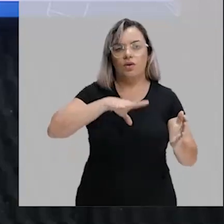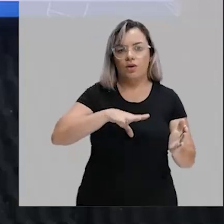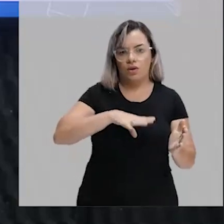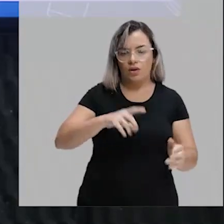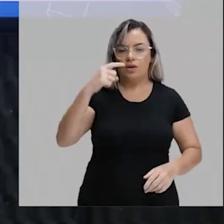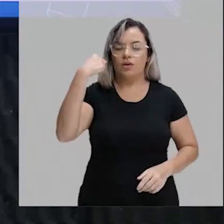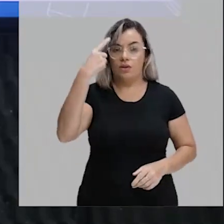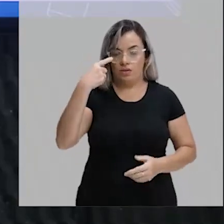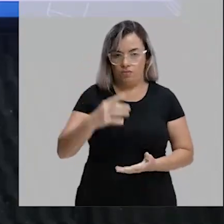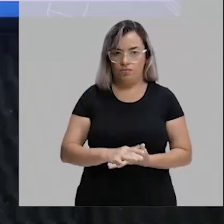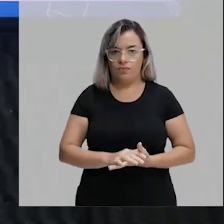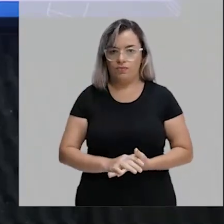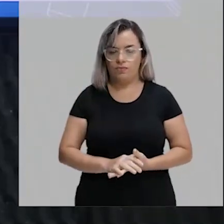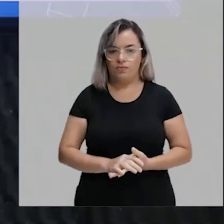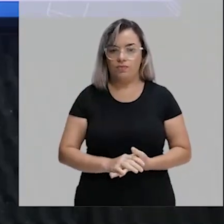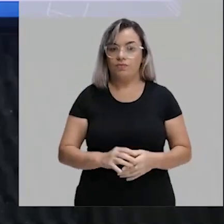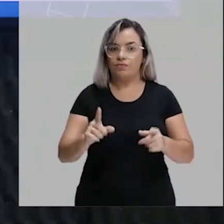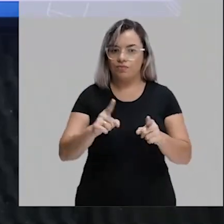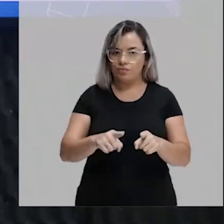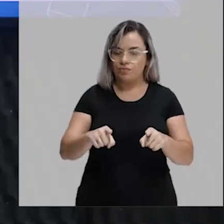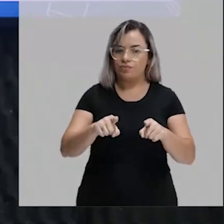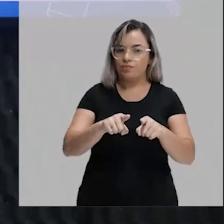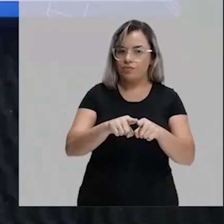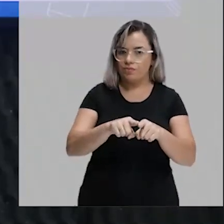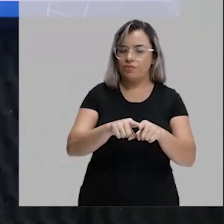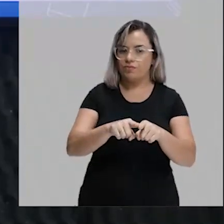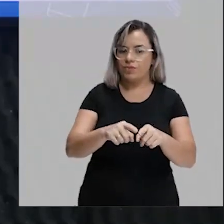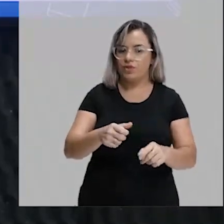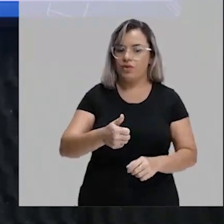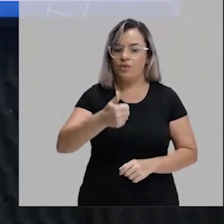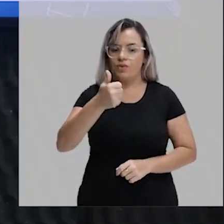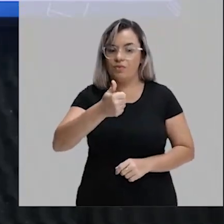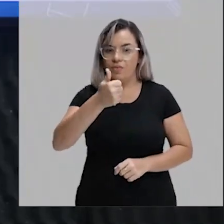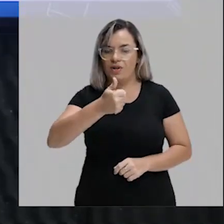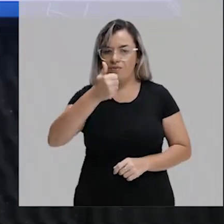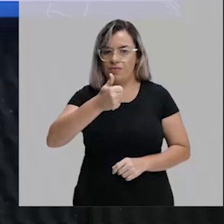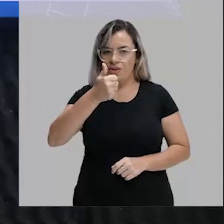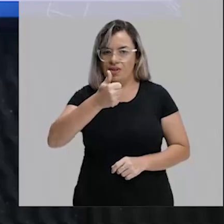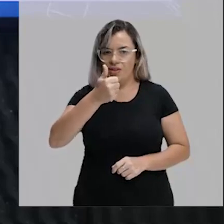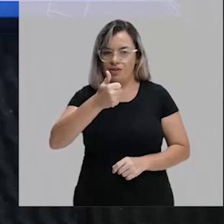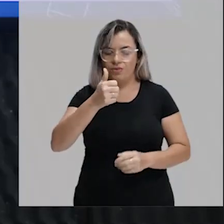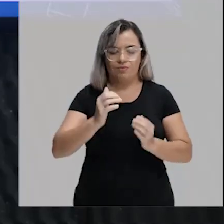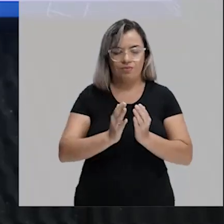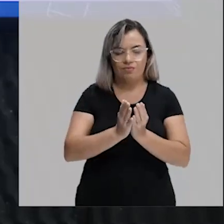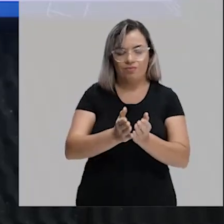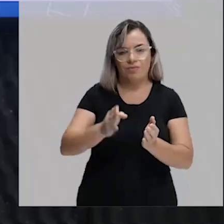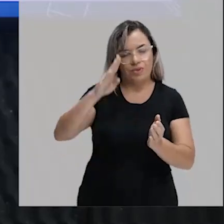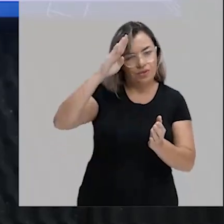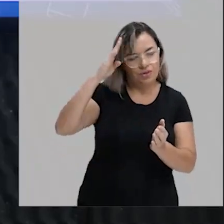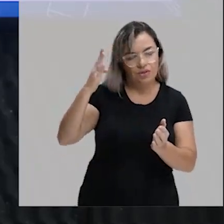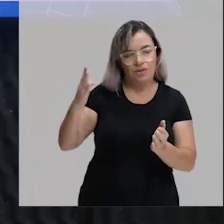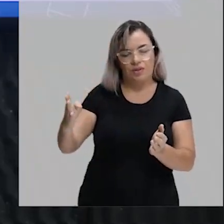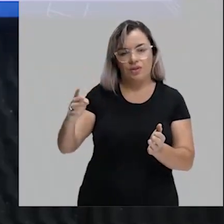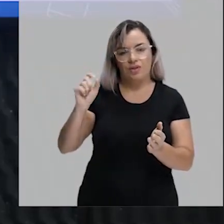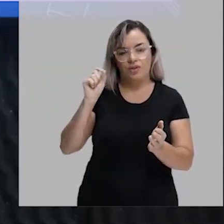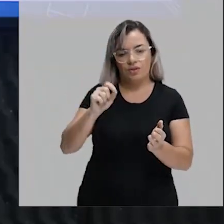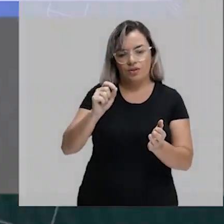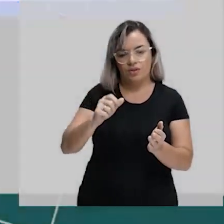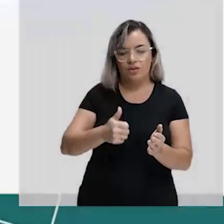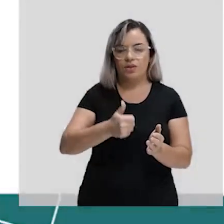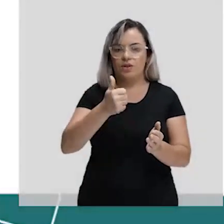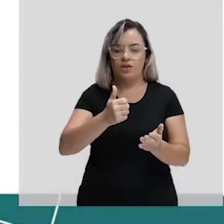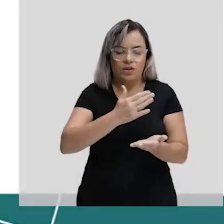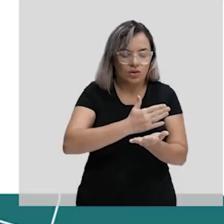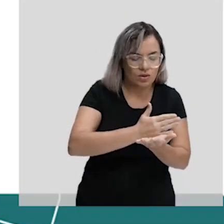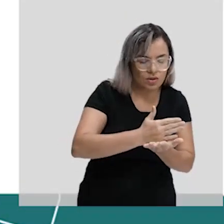importante observar o pioneirismo, né? Nós estamos falando da expansão ibérica, principalmente pelo